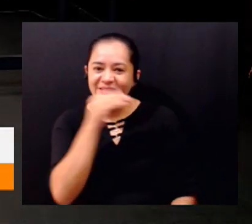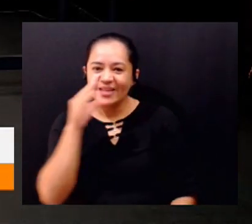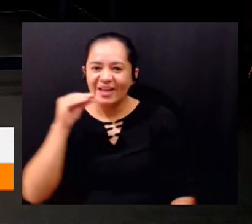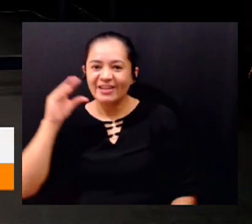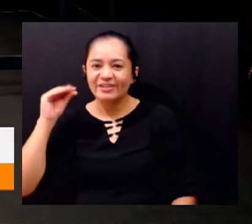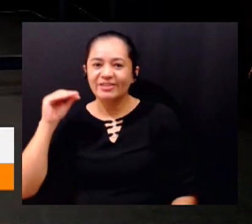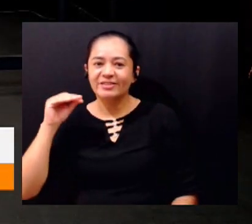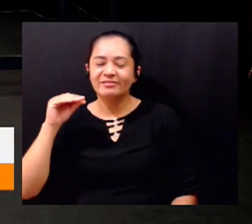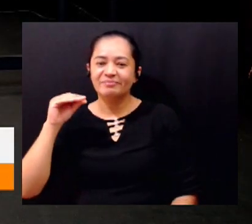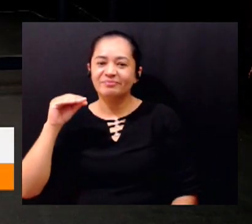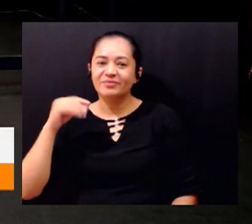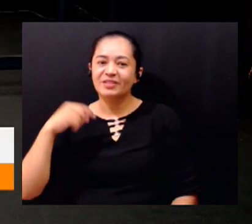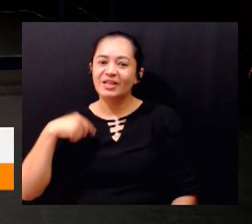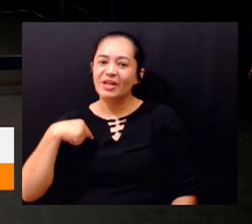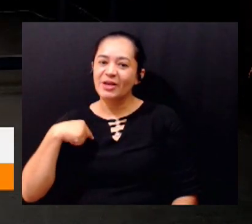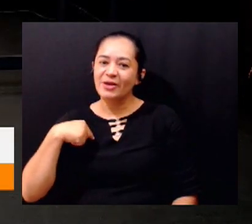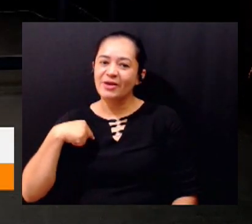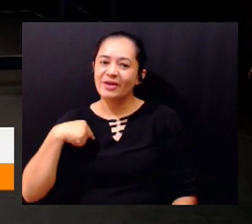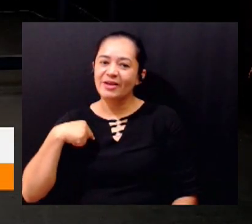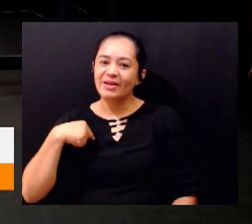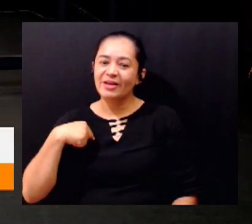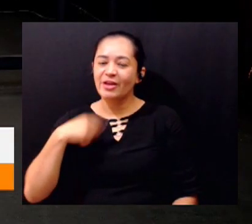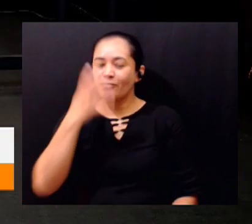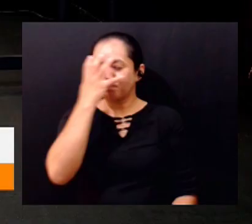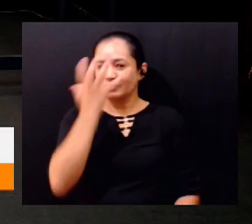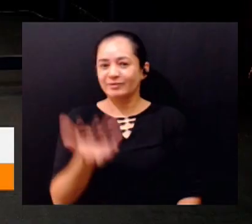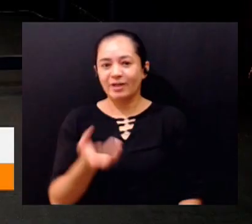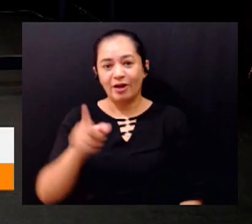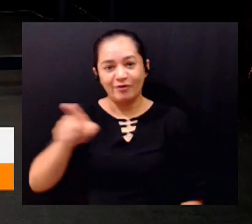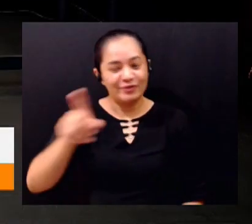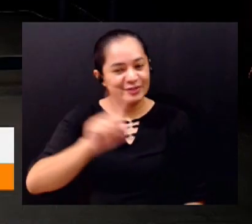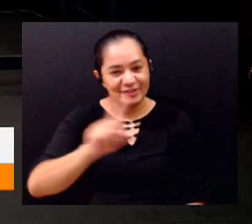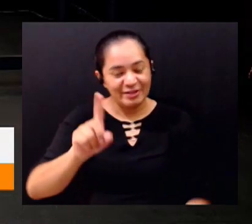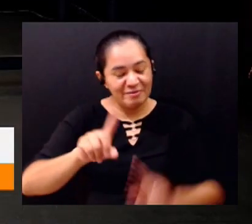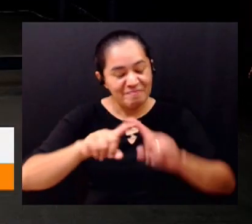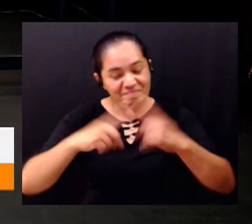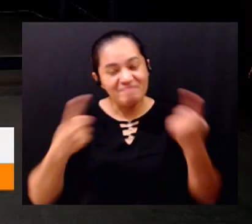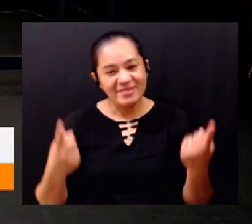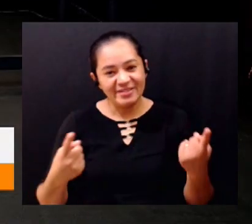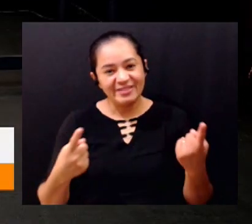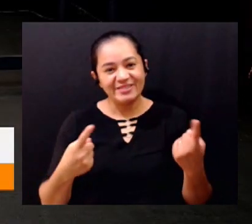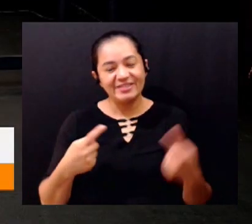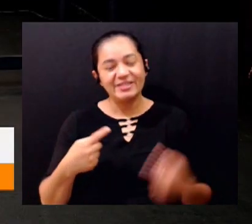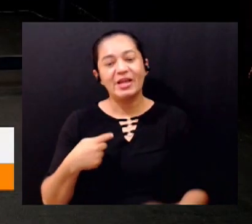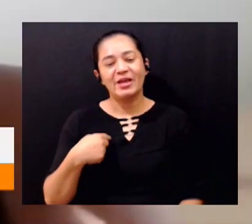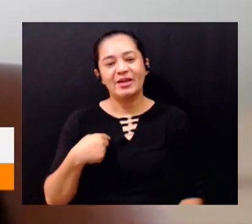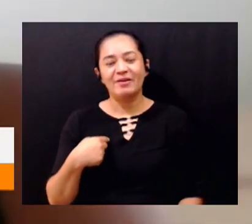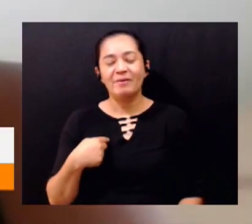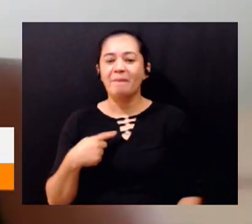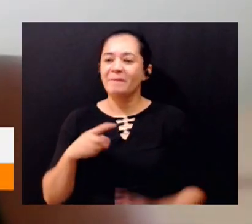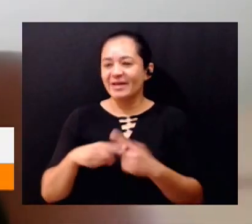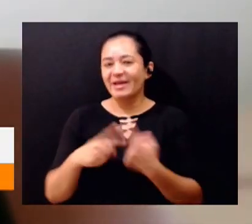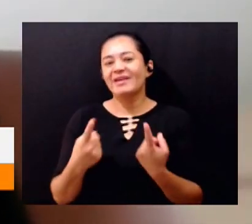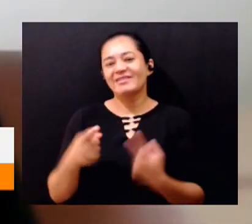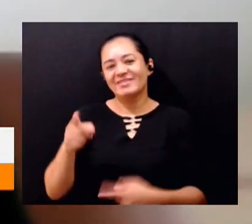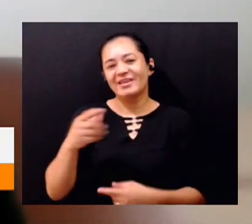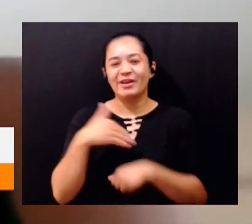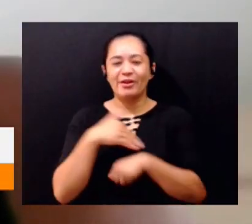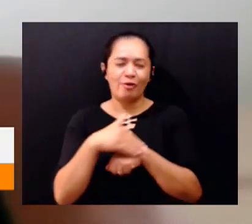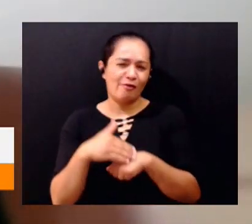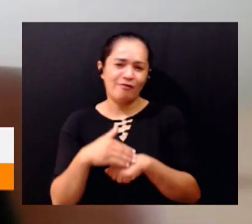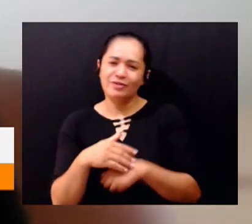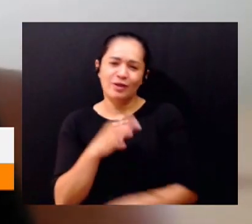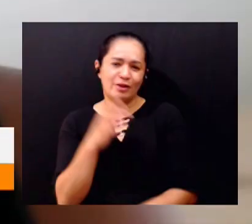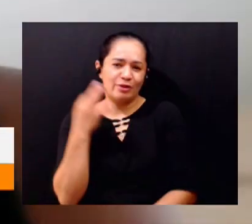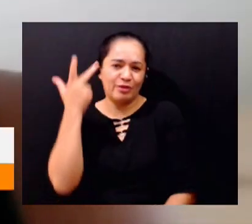eu não queria te desmascarar, né, em público, mas eu vou ter... Mas ele falou numa boa, ele não estava com raiva nem nada. Mas eu falei, eu vou